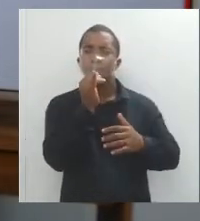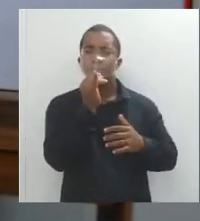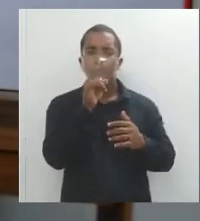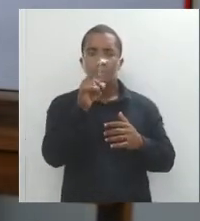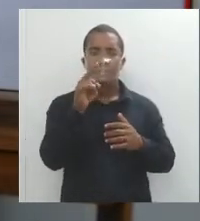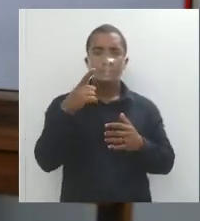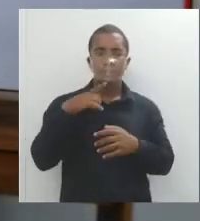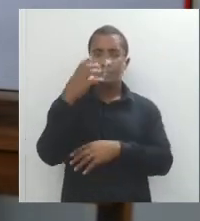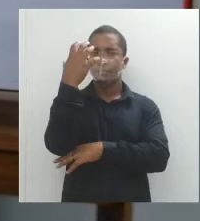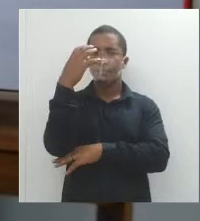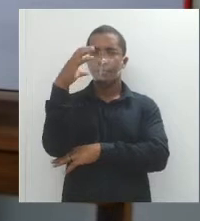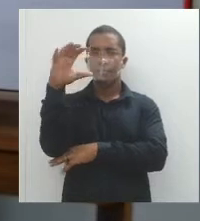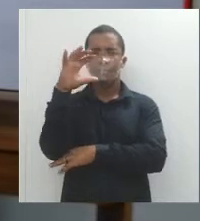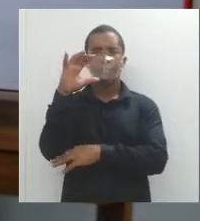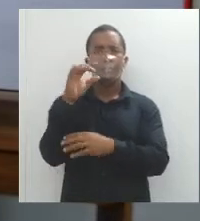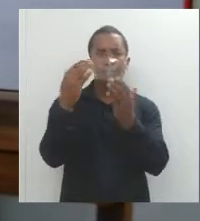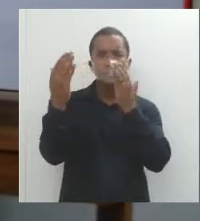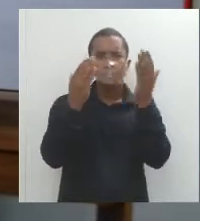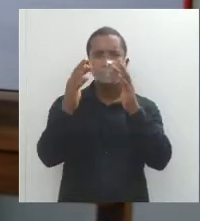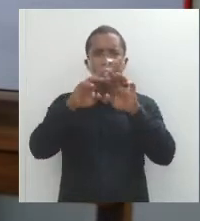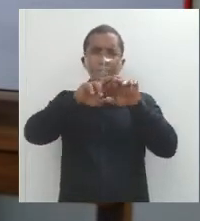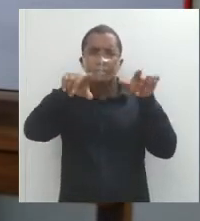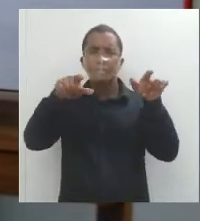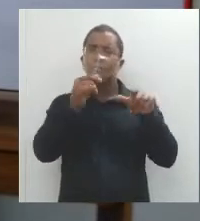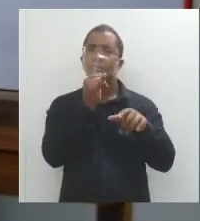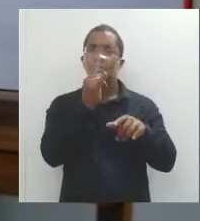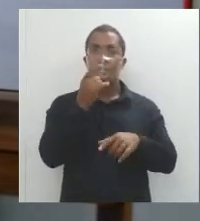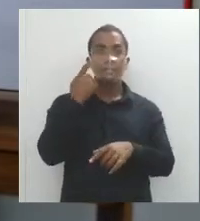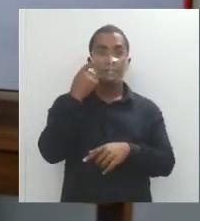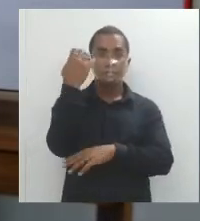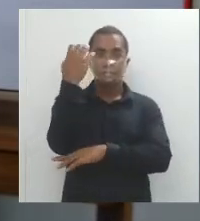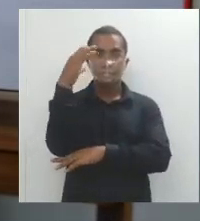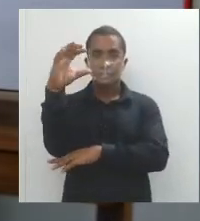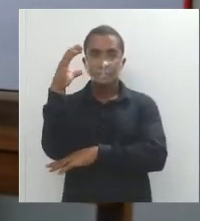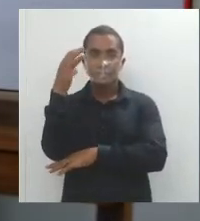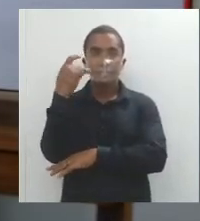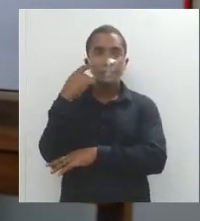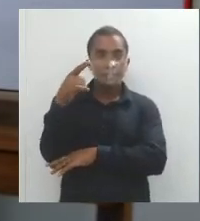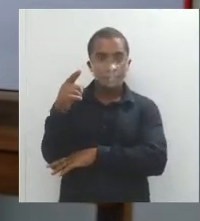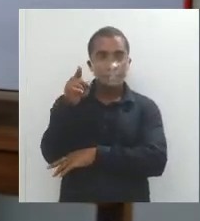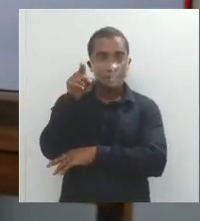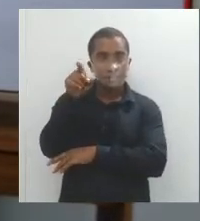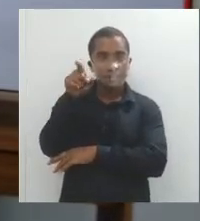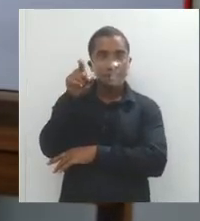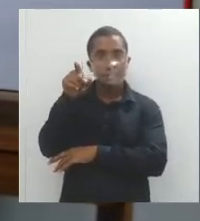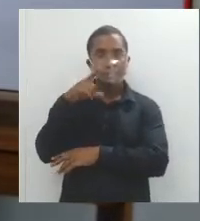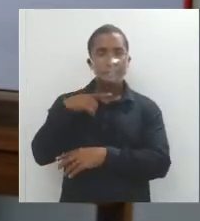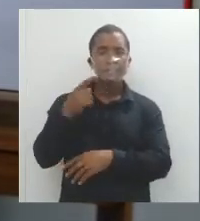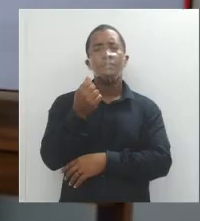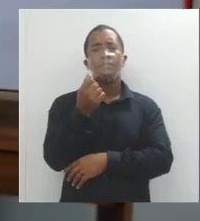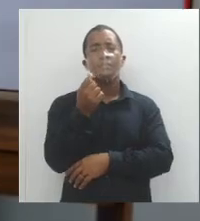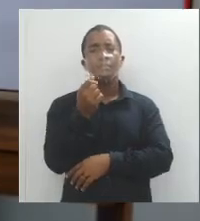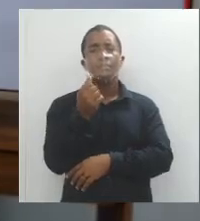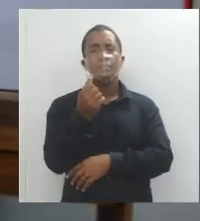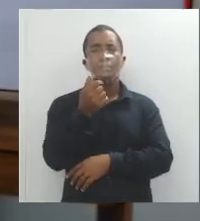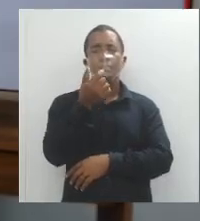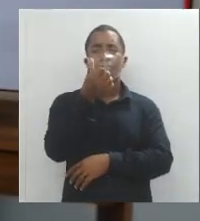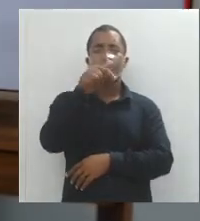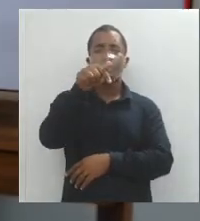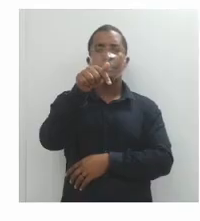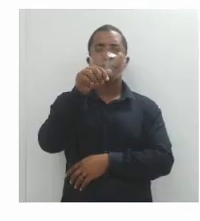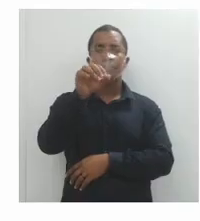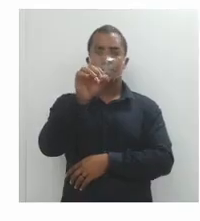pode comparar vários tipos de aparelhos. Vê só, esse ventilador aí. Eu peguei esse ventilador aí, que custa, ó,